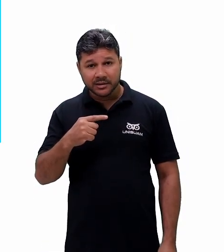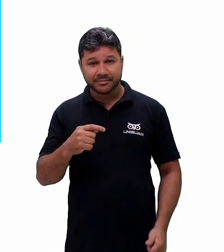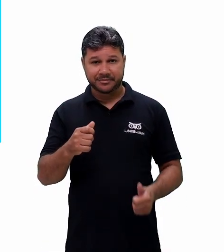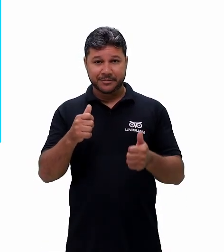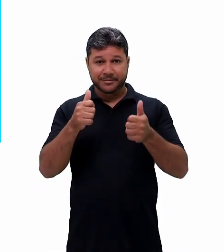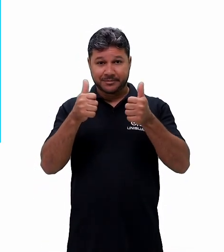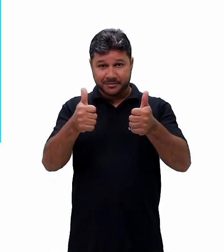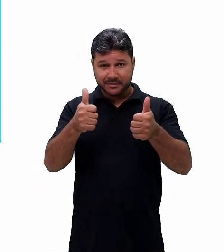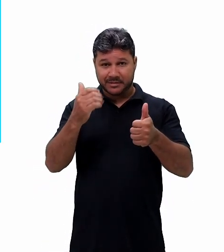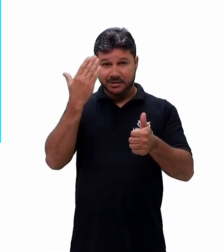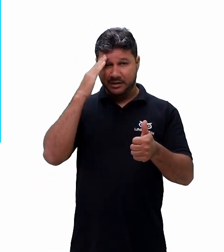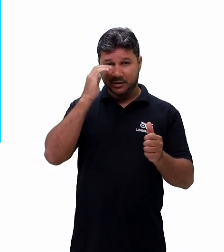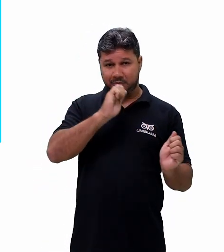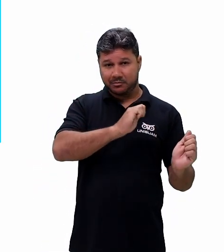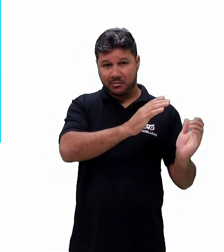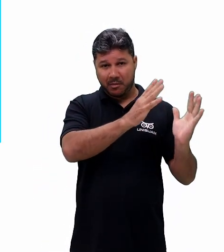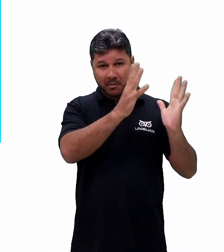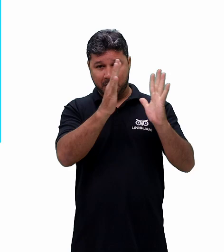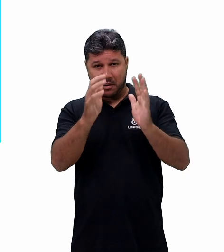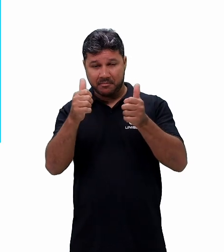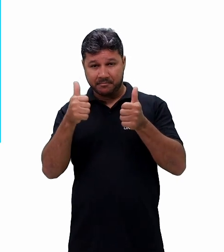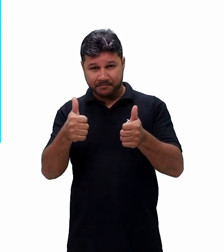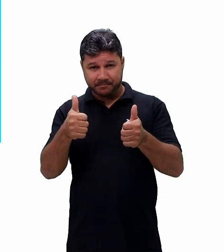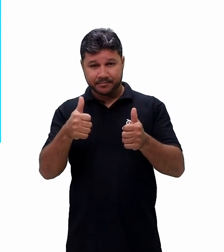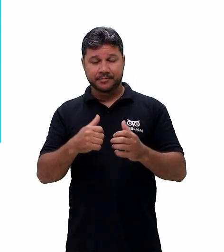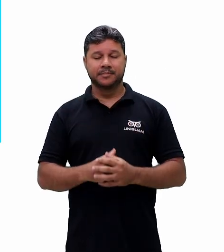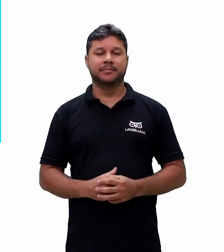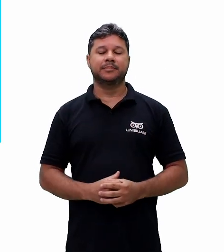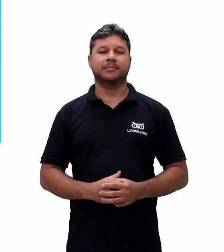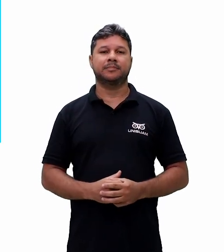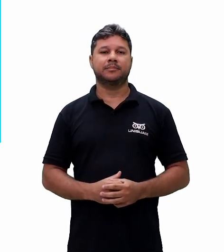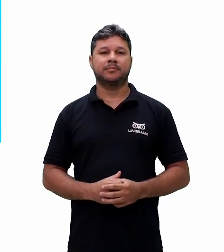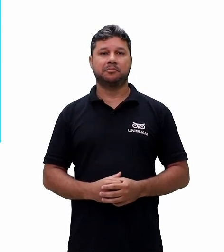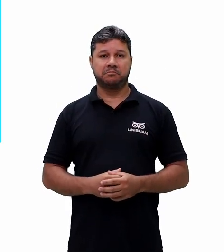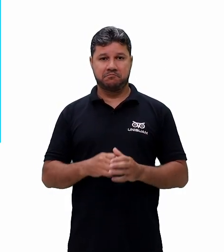Dúvidas? Tudo bem até aqui?